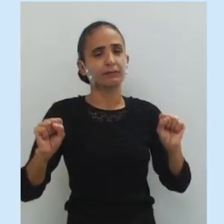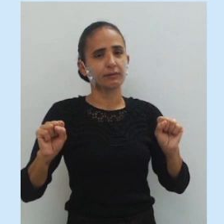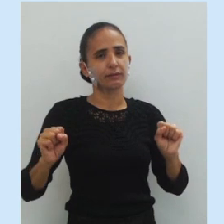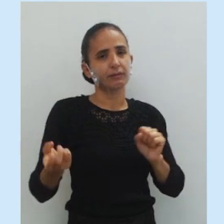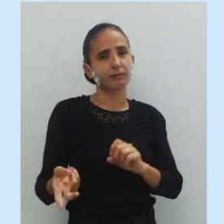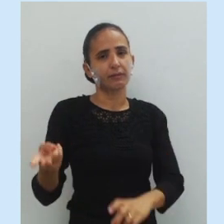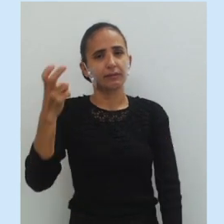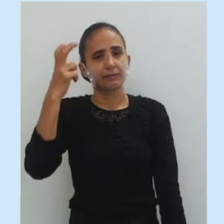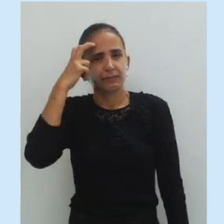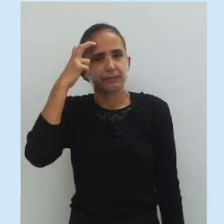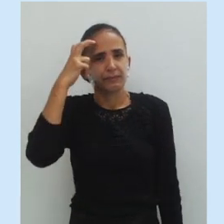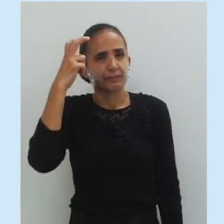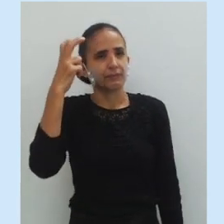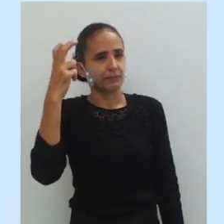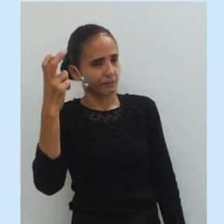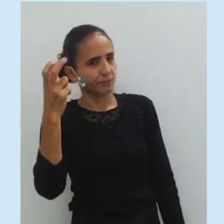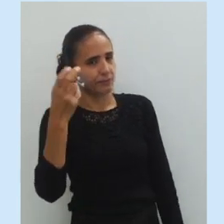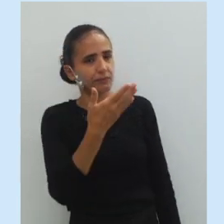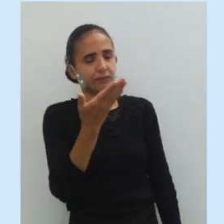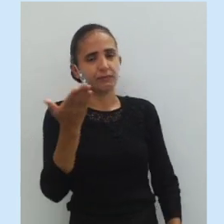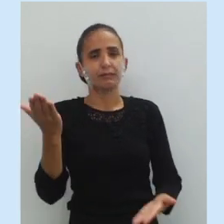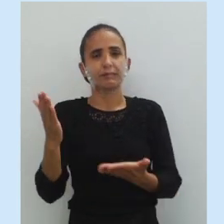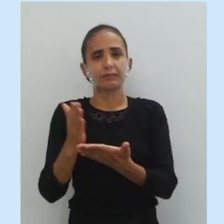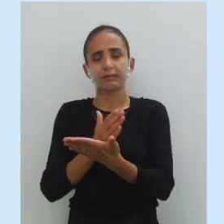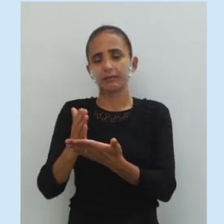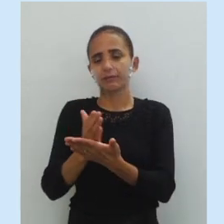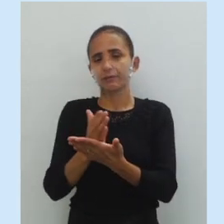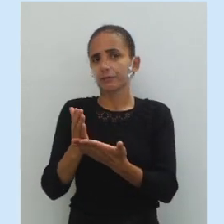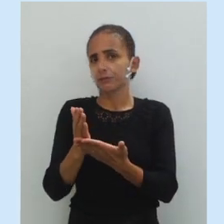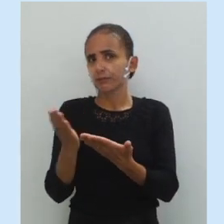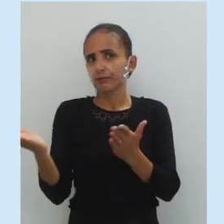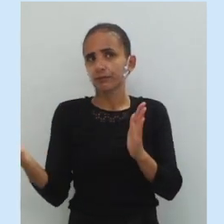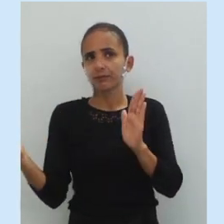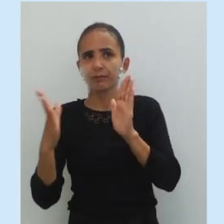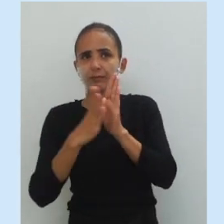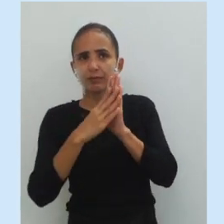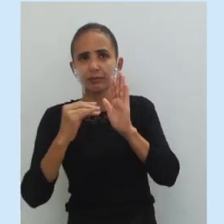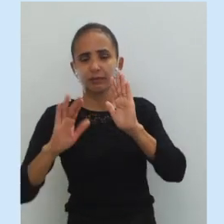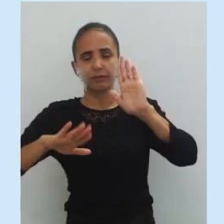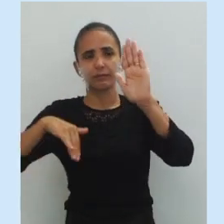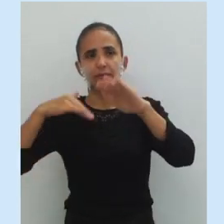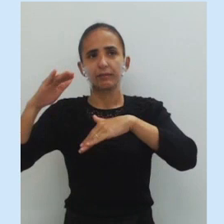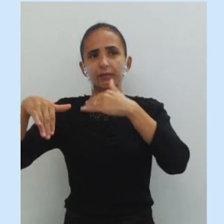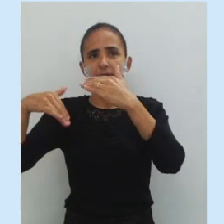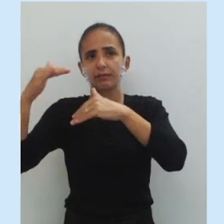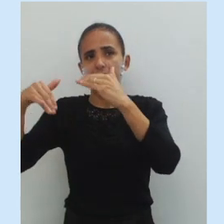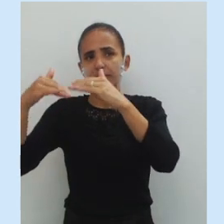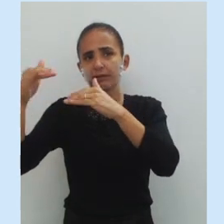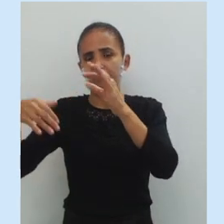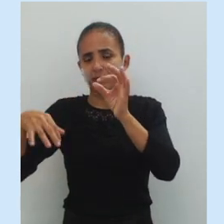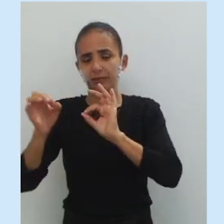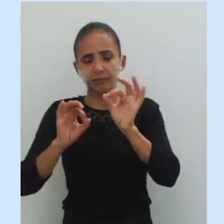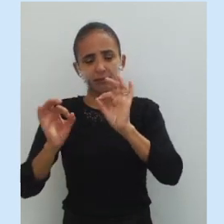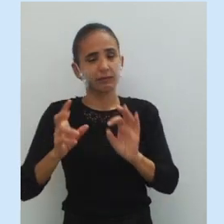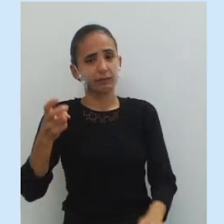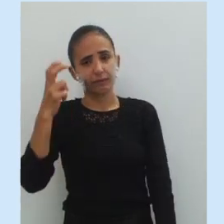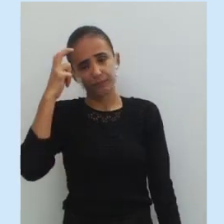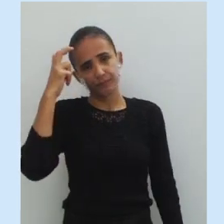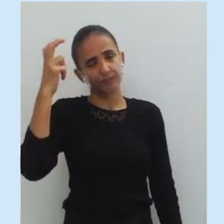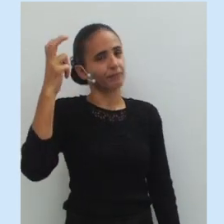propriedade intelectual. Observe aí na telinha quando a gente fala sobre propriedade